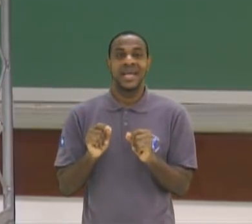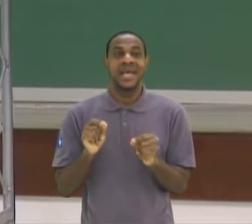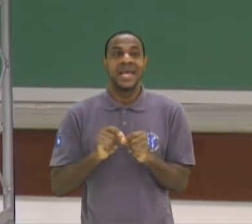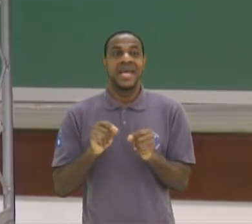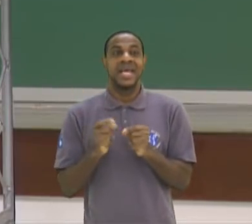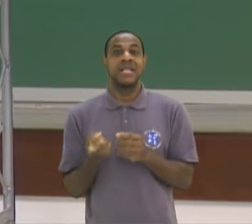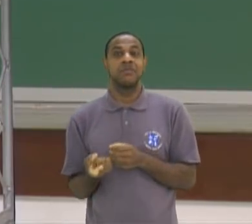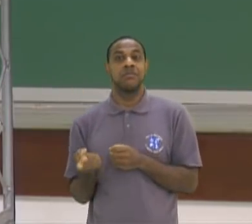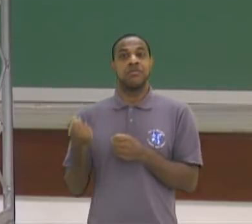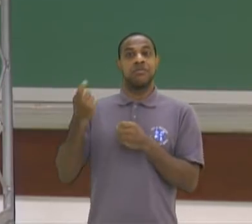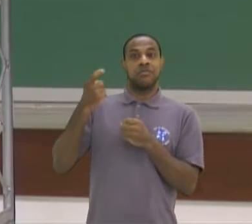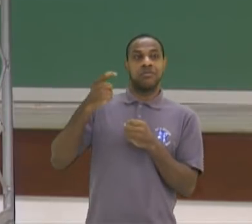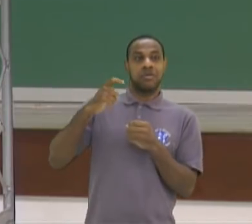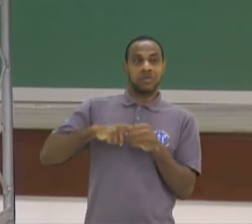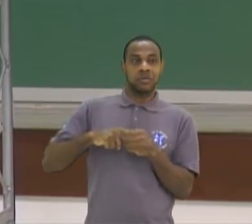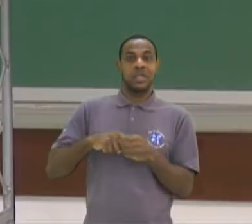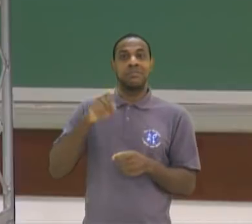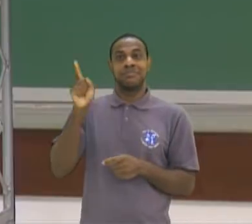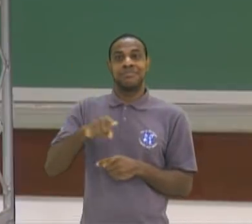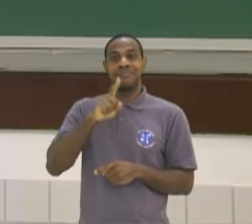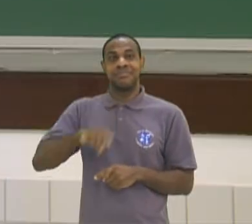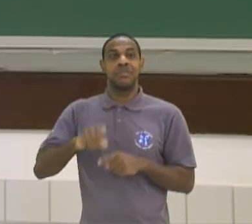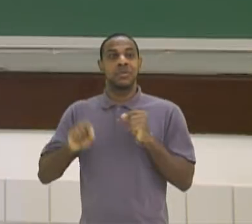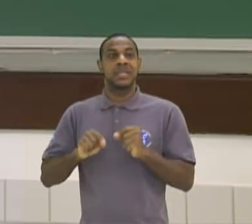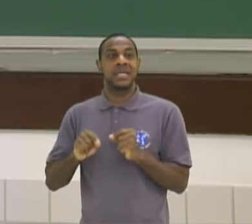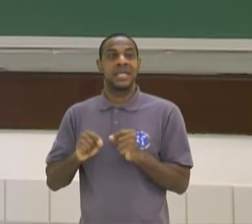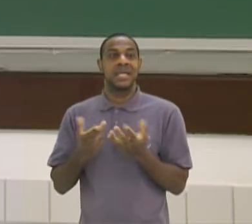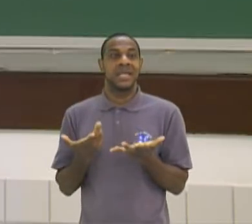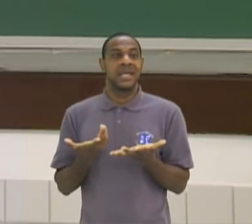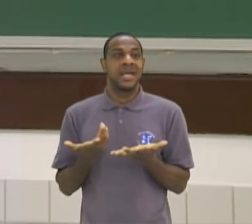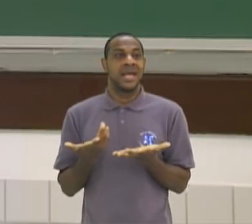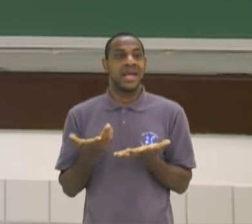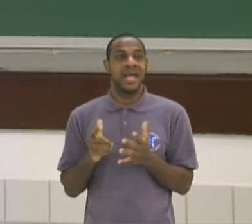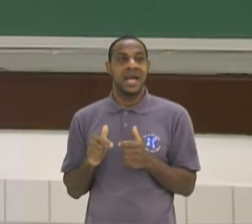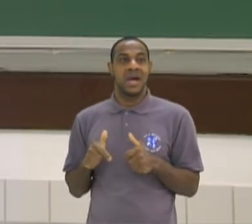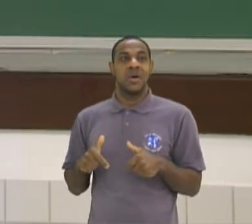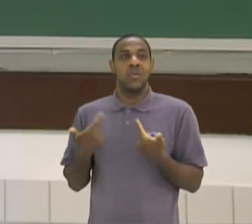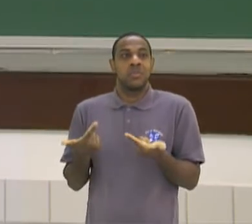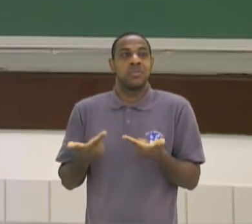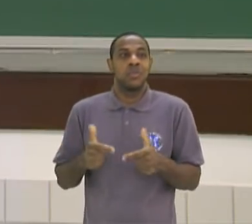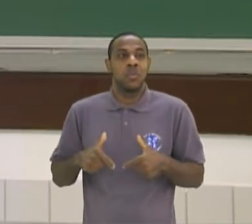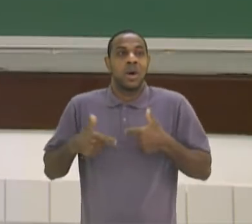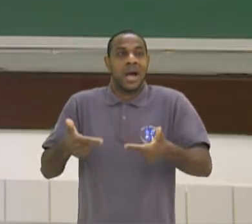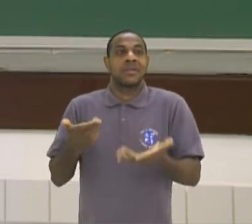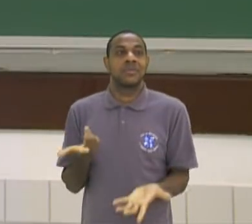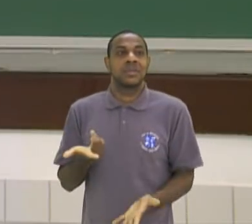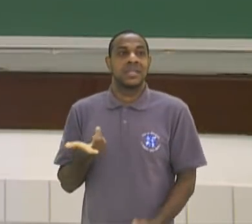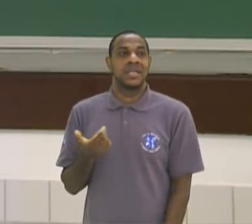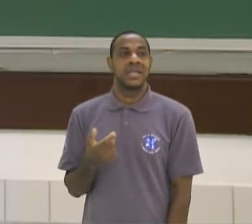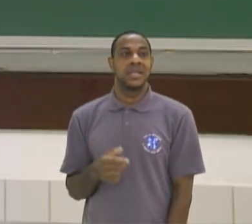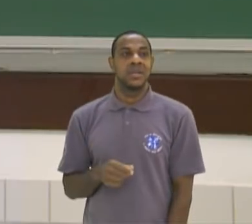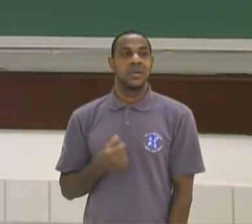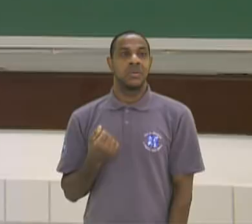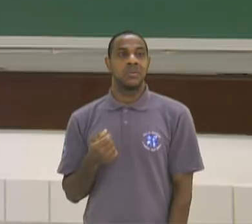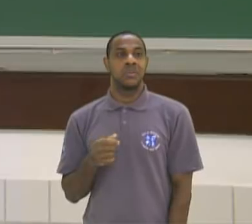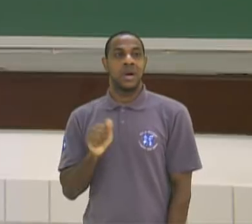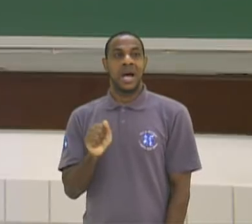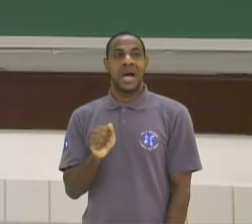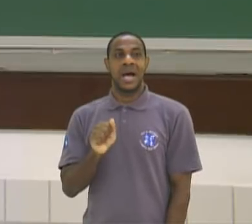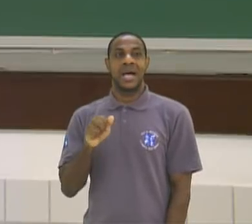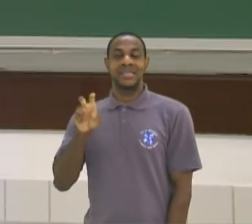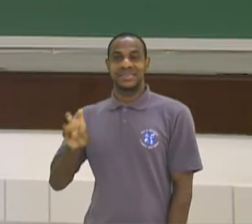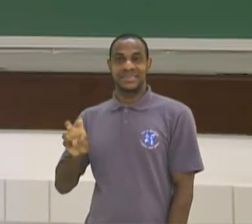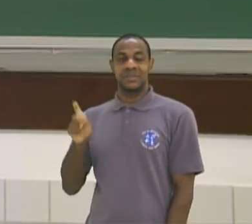número 5, AI-5, e ainda houve um avanço na campanha pela anistia no governo dele.